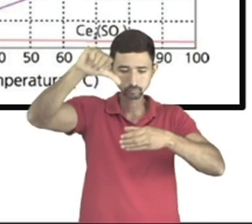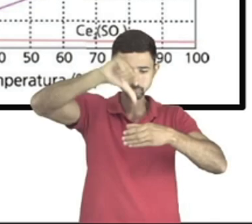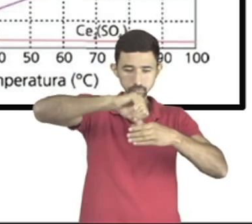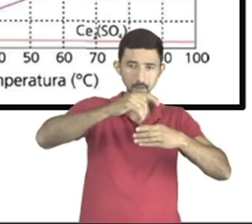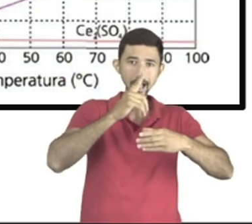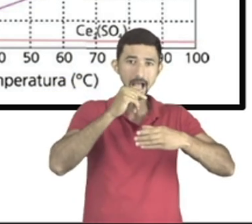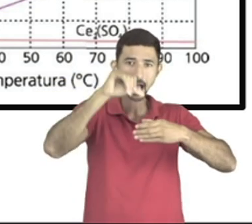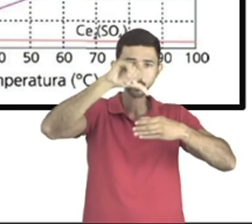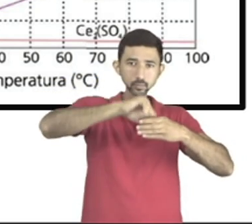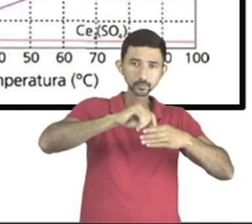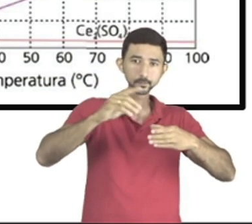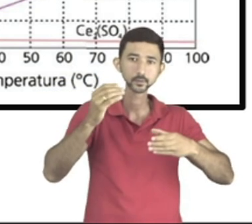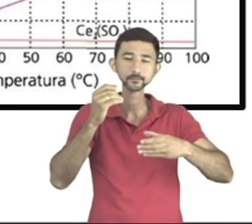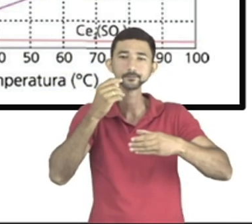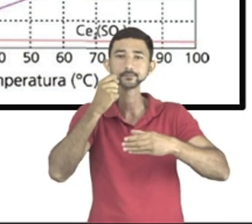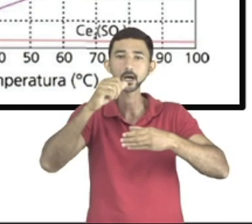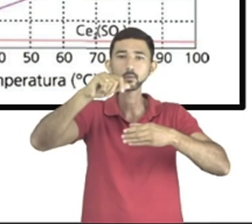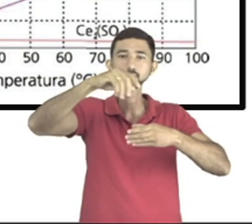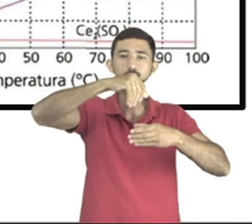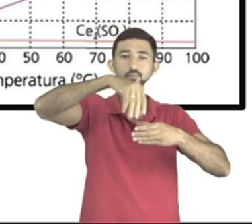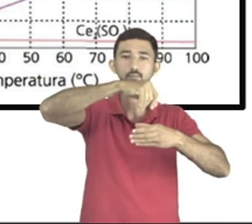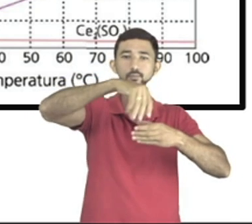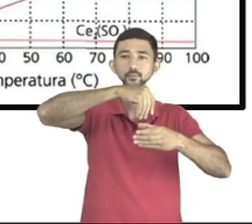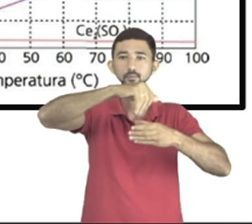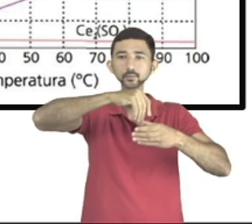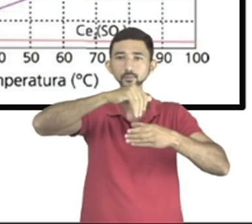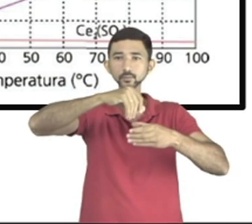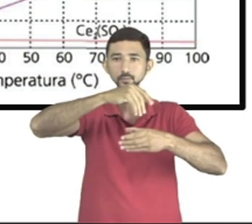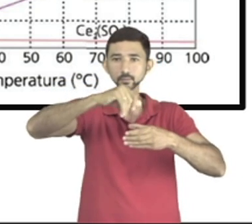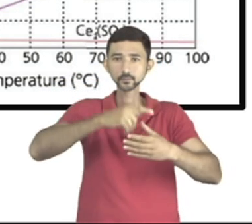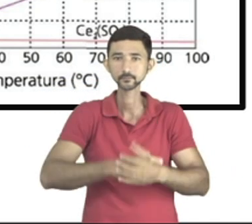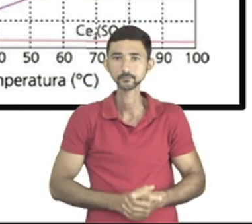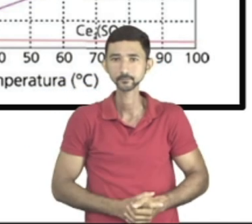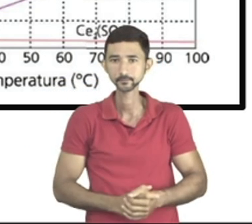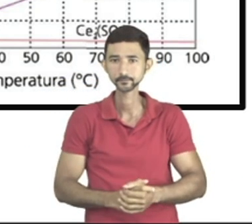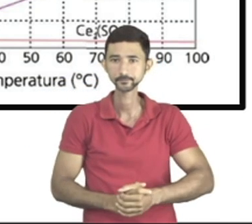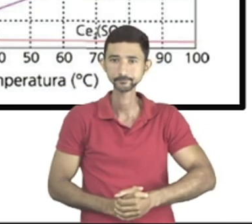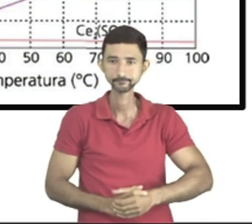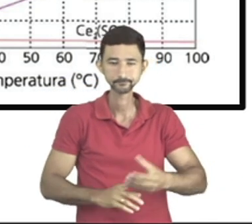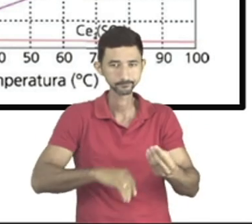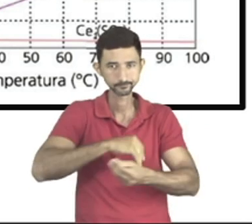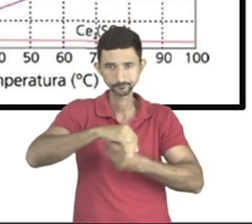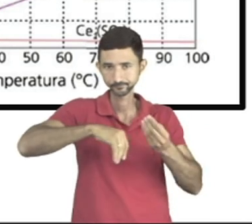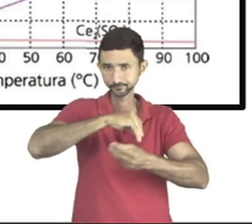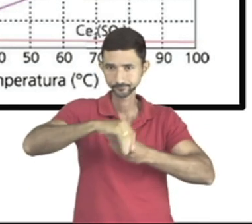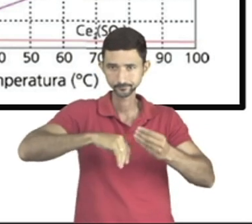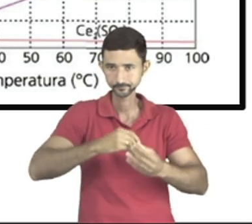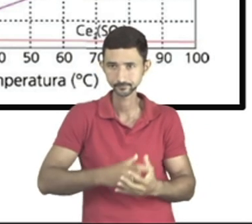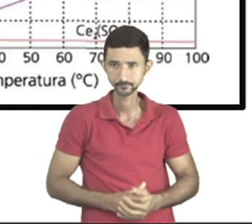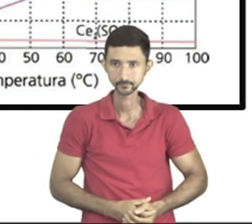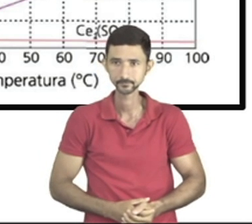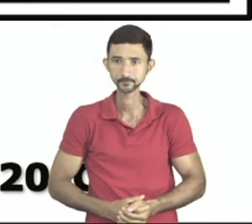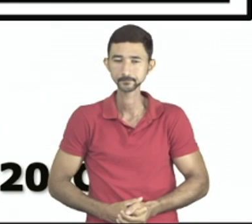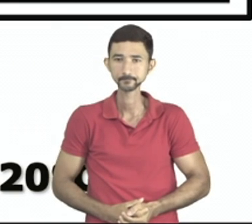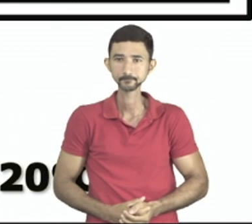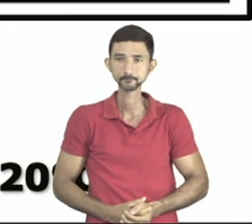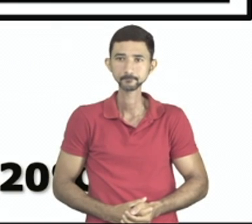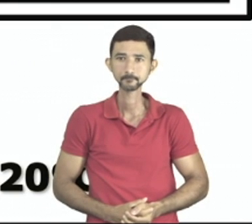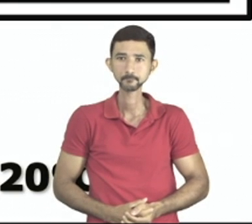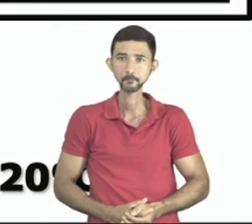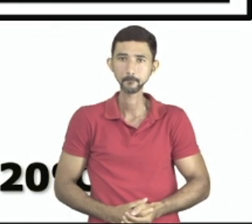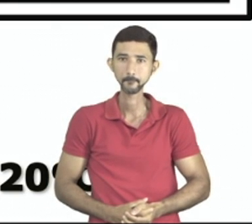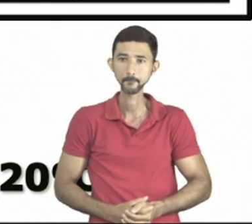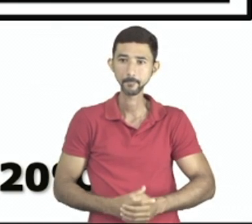dizer, até 360 gramas vai dissolver em 1 litro de água. Mais do que isso, não dissolve. Isso é coeficiente de solubilidade.